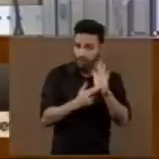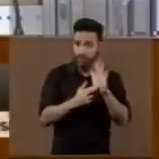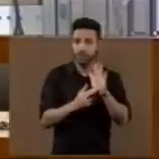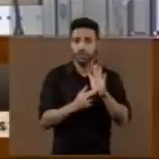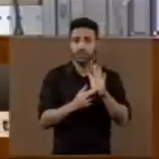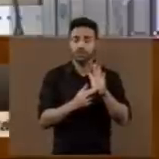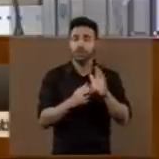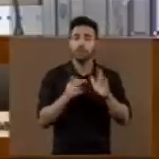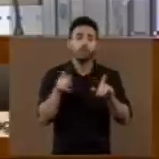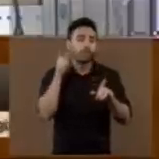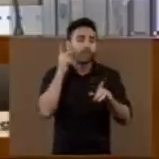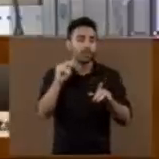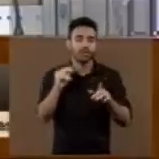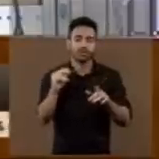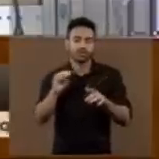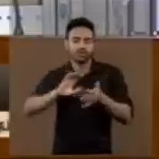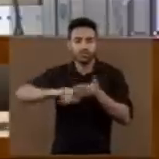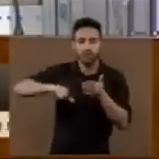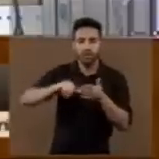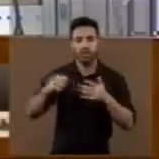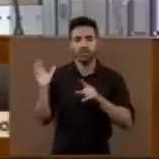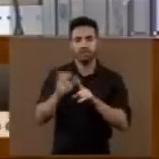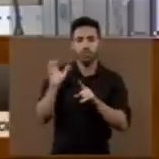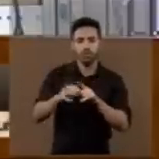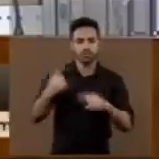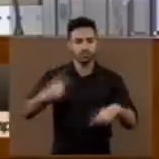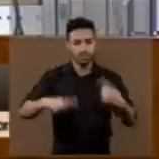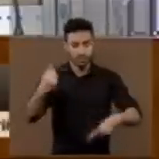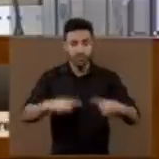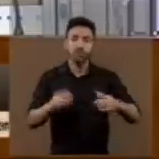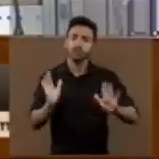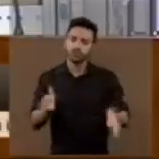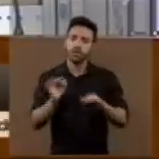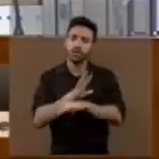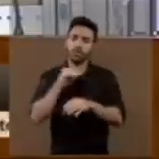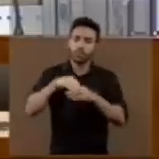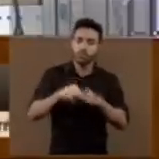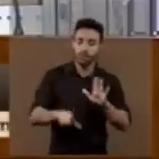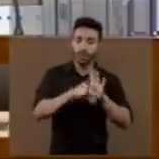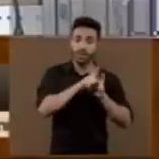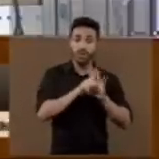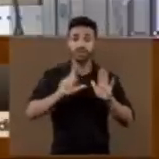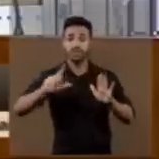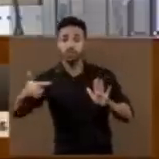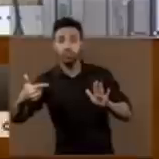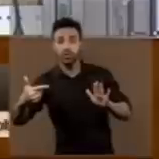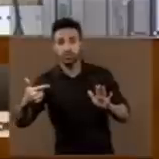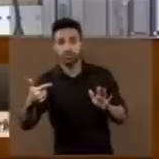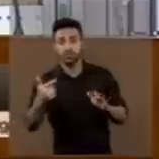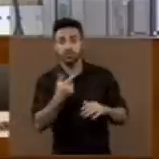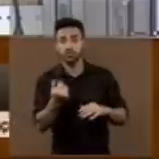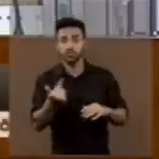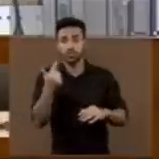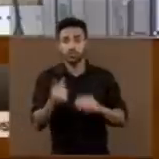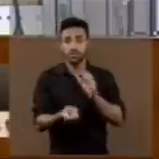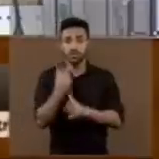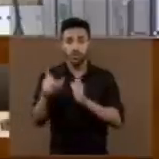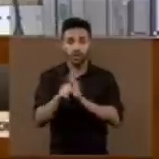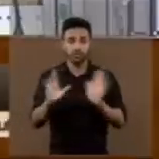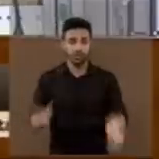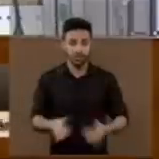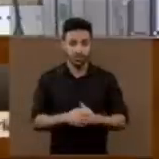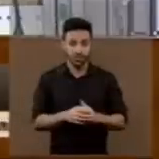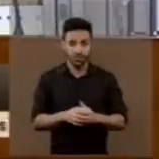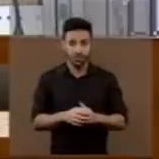considerado sanção política, já estava atendido por uma legislação subsequente de 2012, que não foi